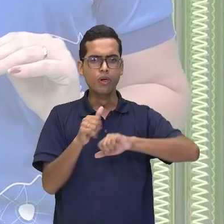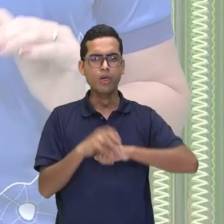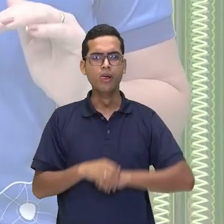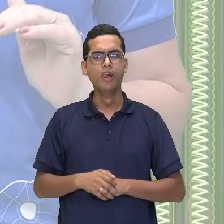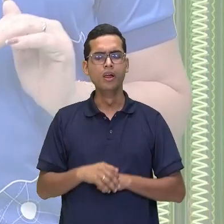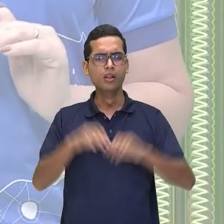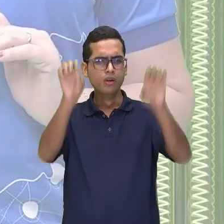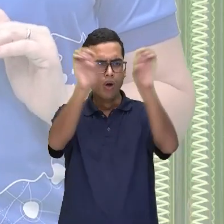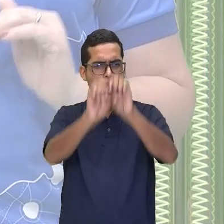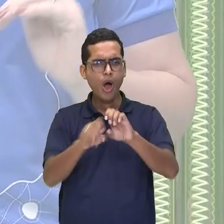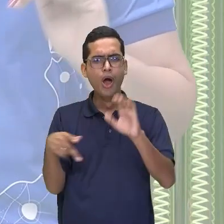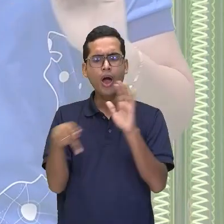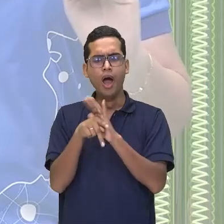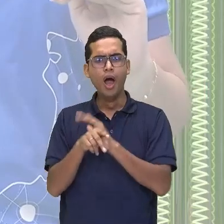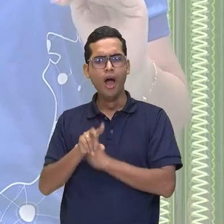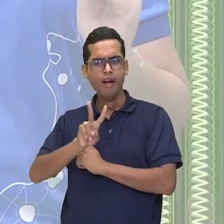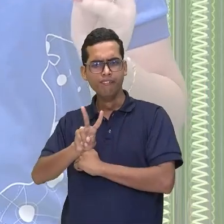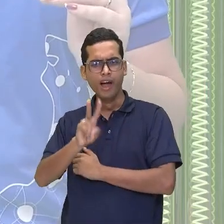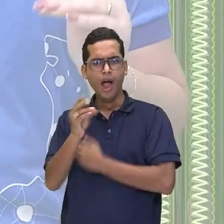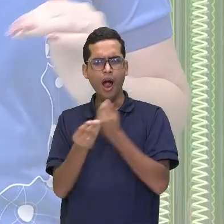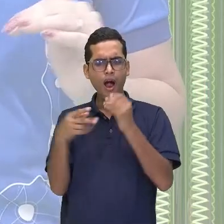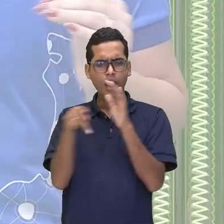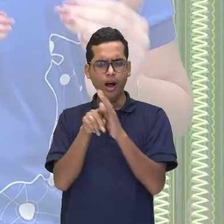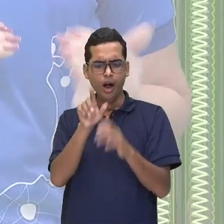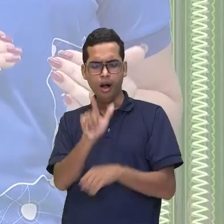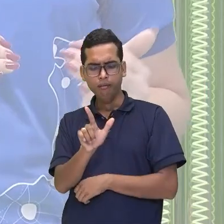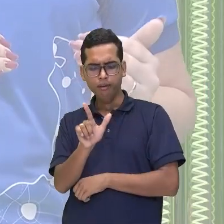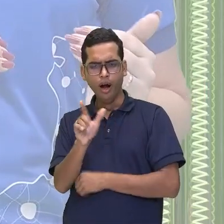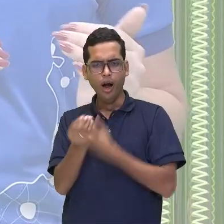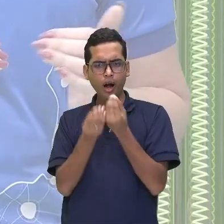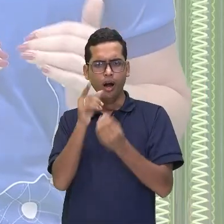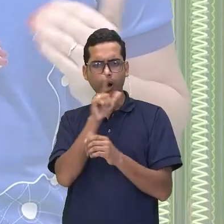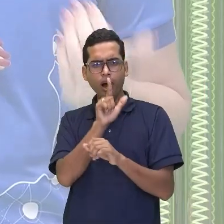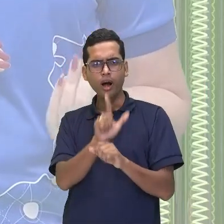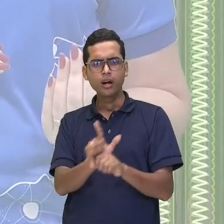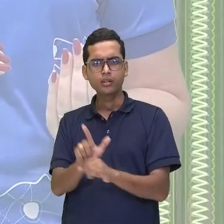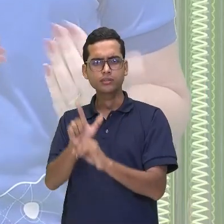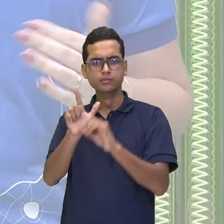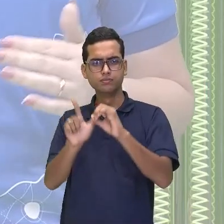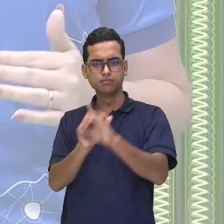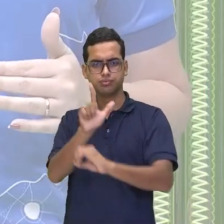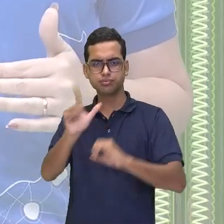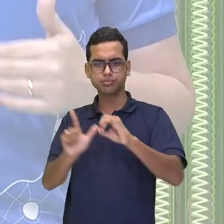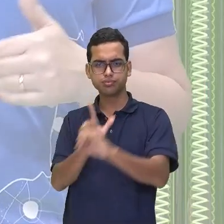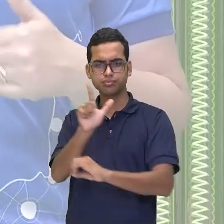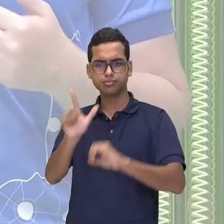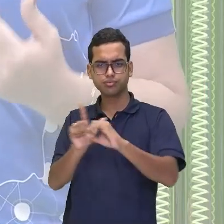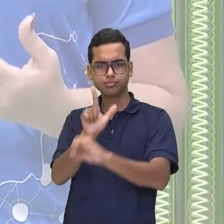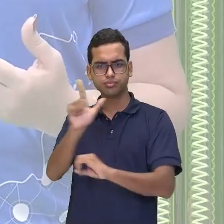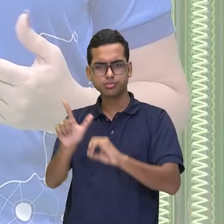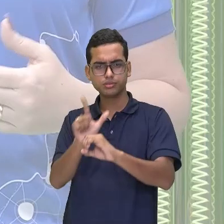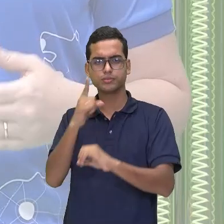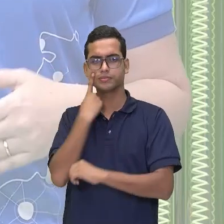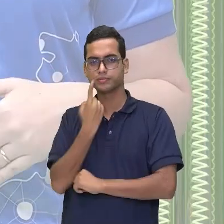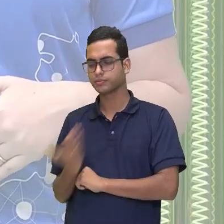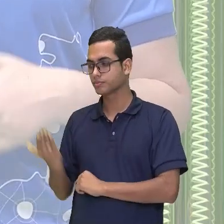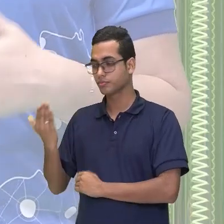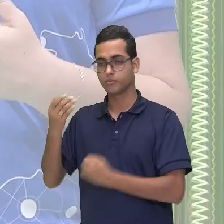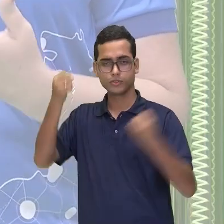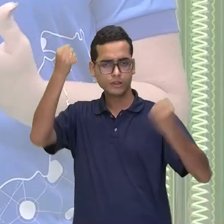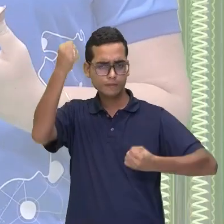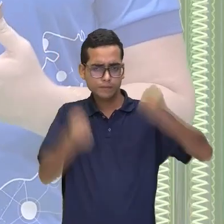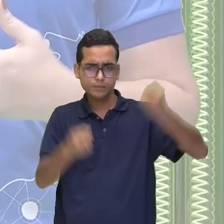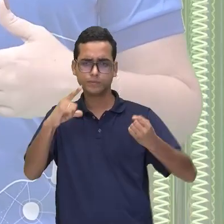você observa que ele está numa disposição diferente daquele outro que era linear. Então, geralmente em carros que tem